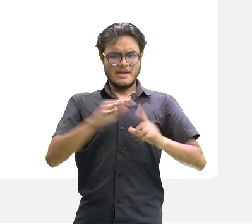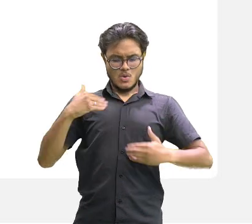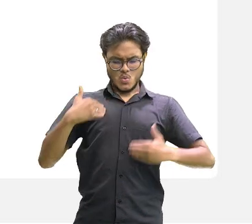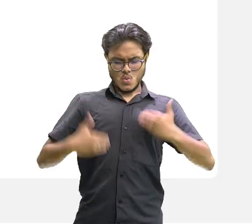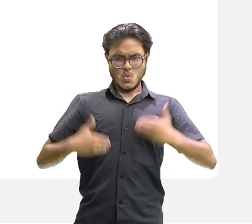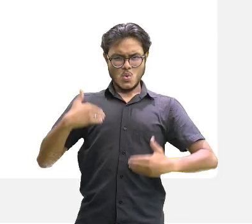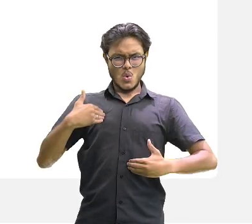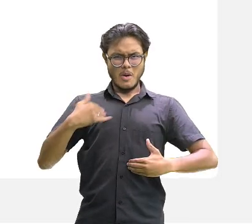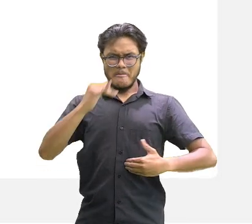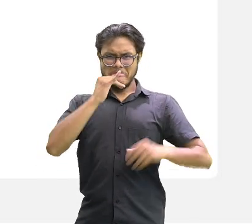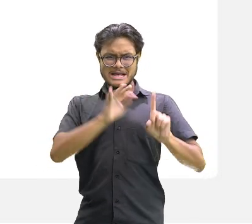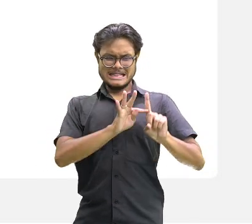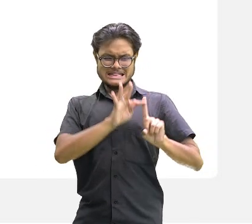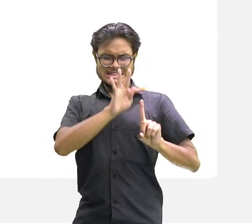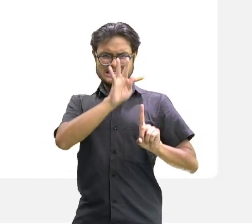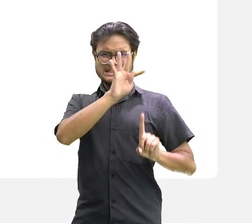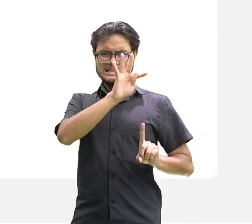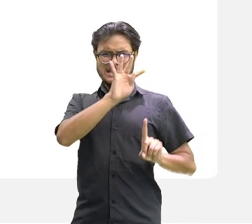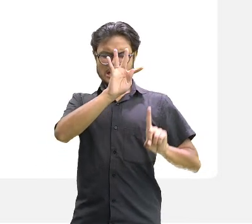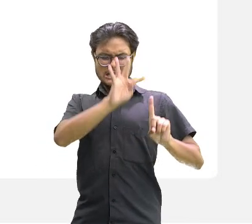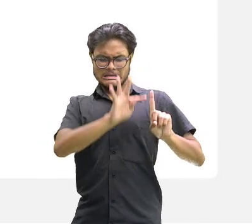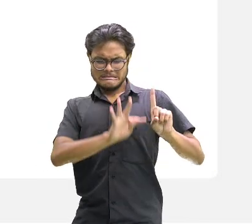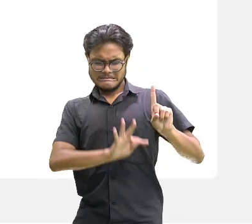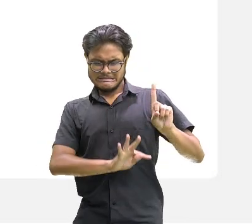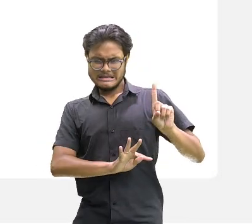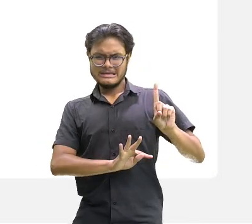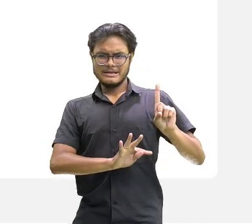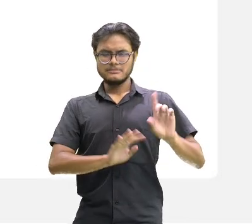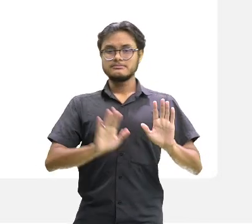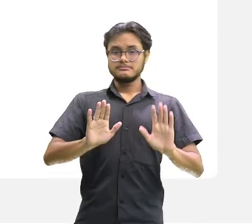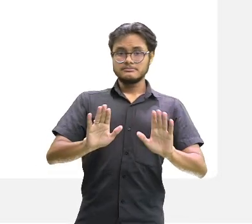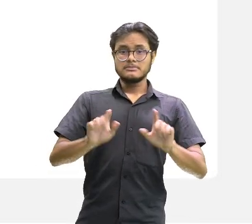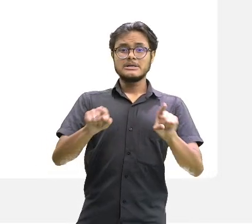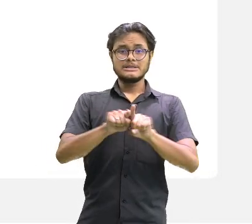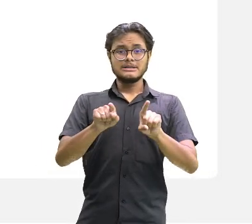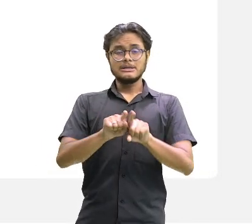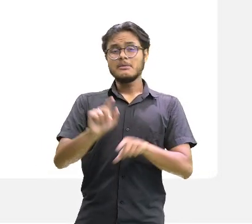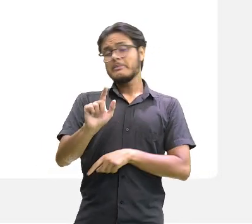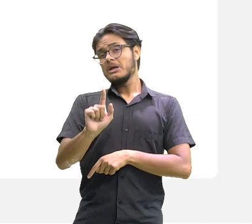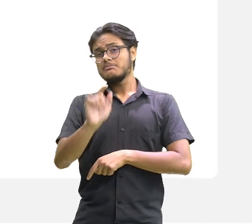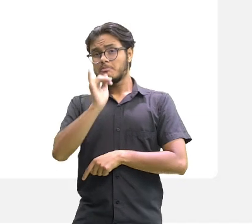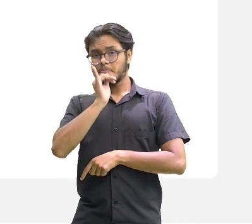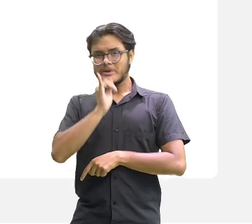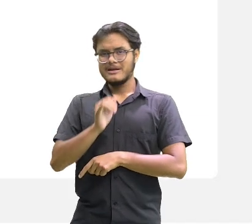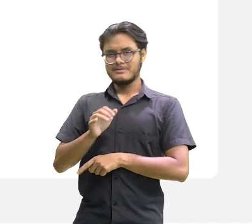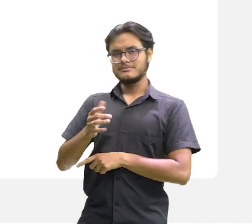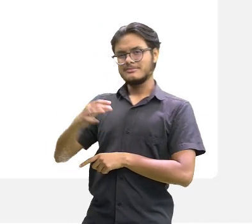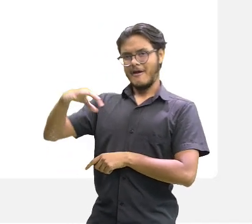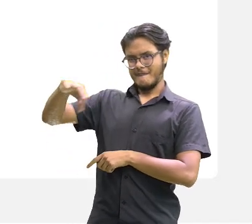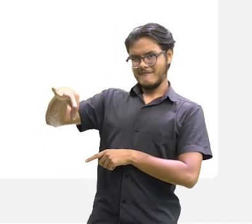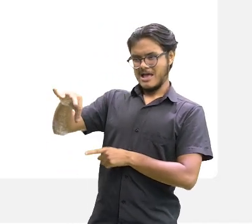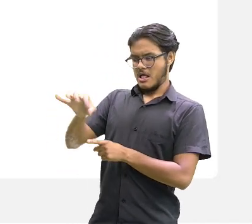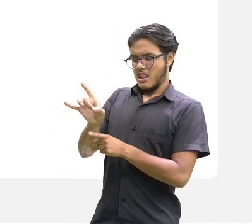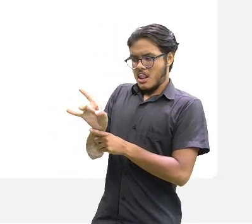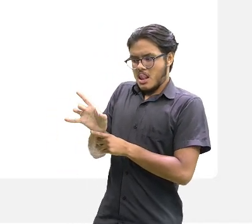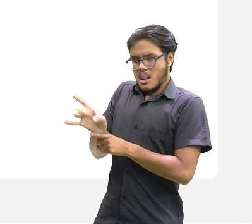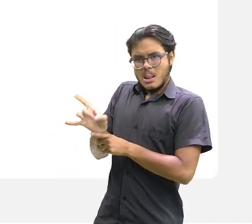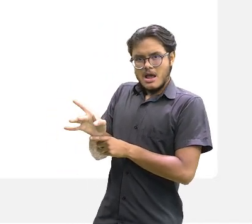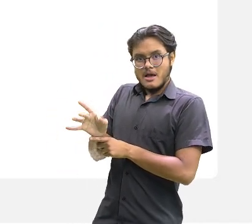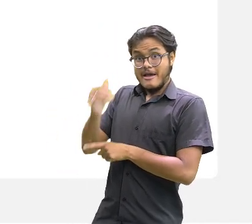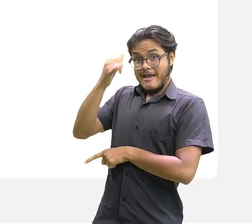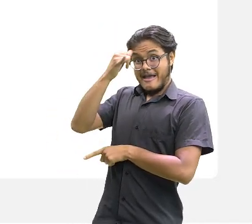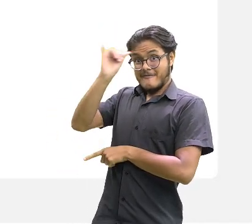quando aumenta, diminui, não é verdade? E o coito interrompido. O que é o coito interrompido? É a